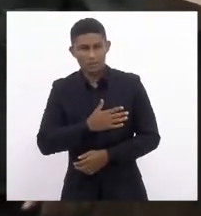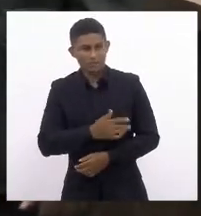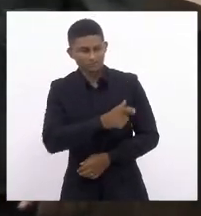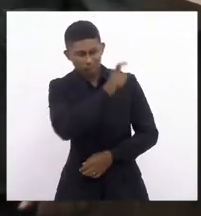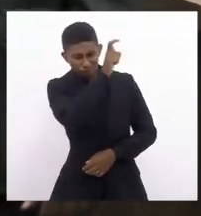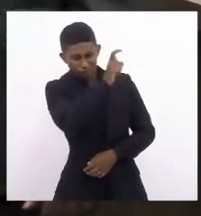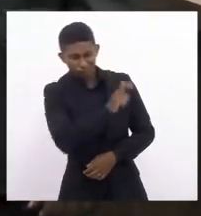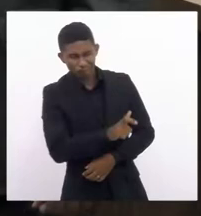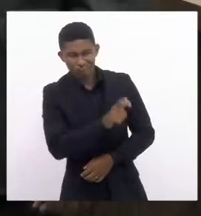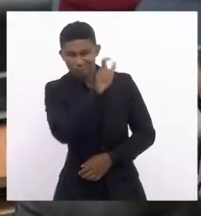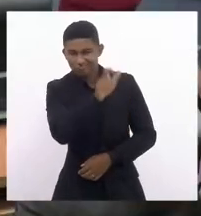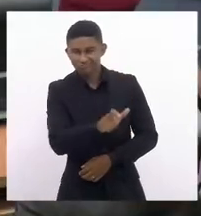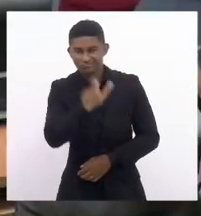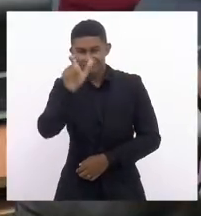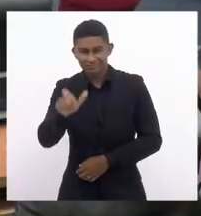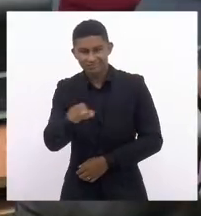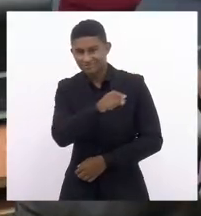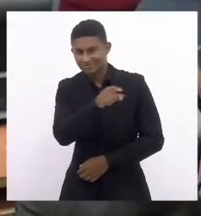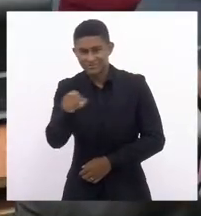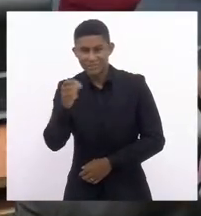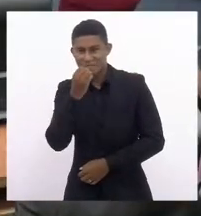é.